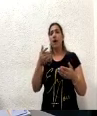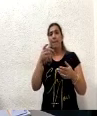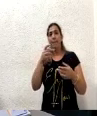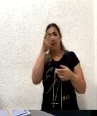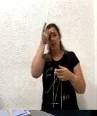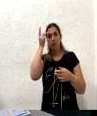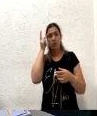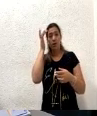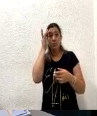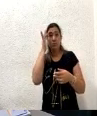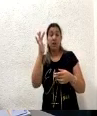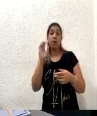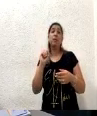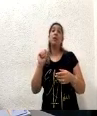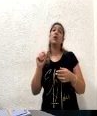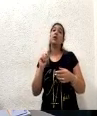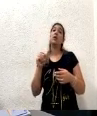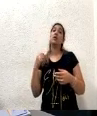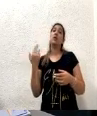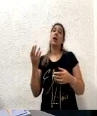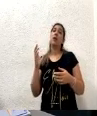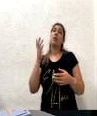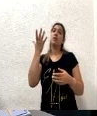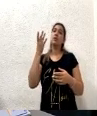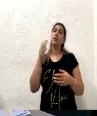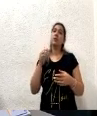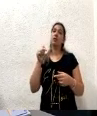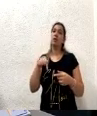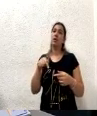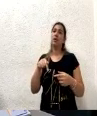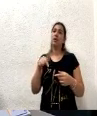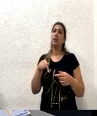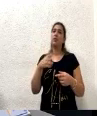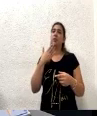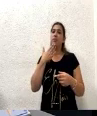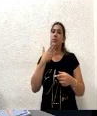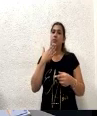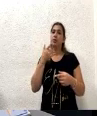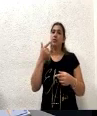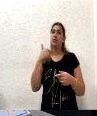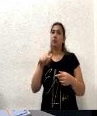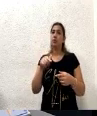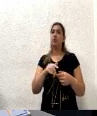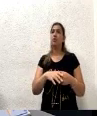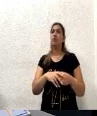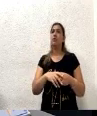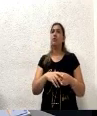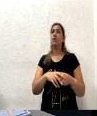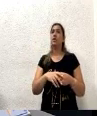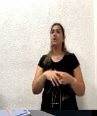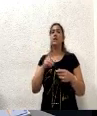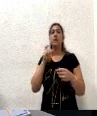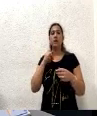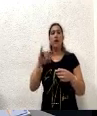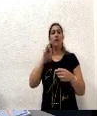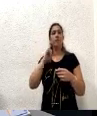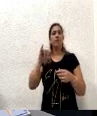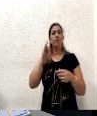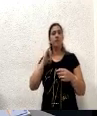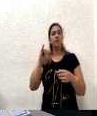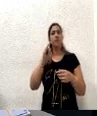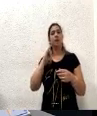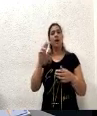está ocorrendo a sessão, embora eu vou pedir mais uma gentileza que a Câmara divulgue sempre com